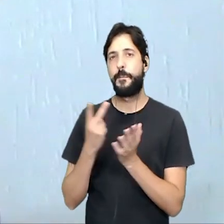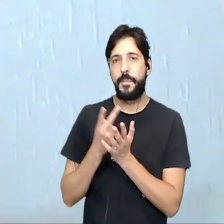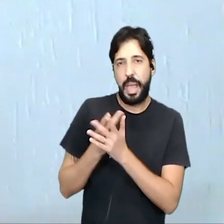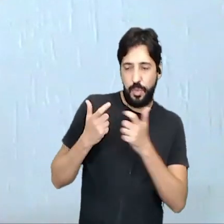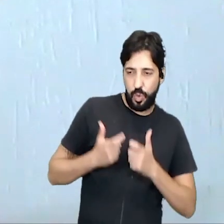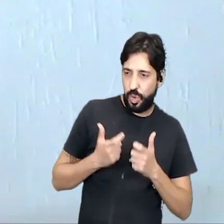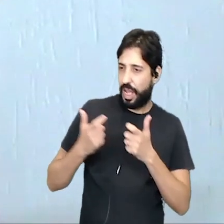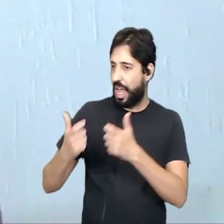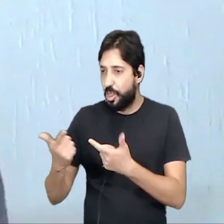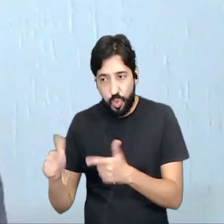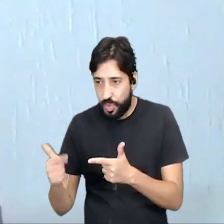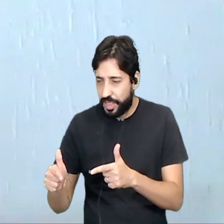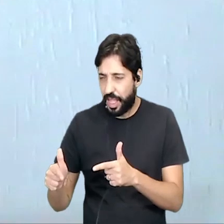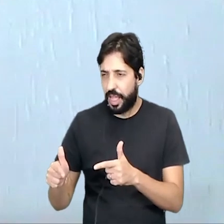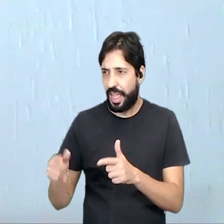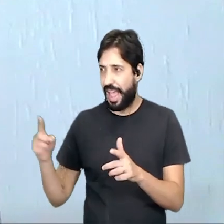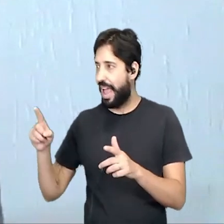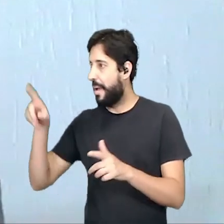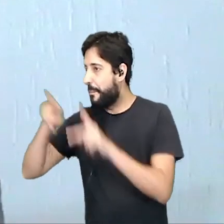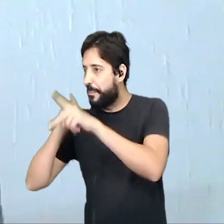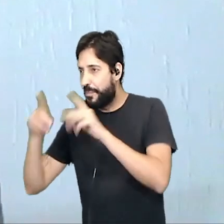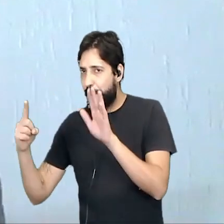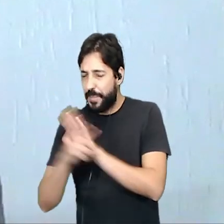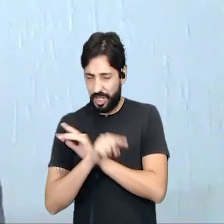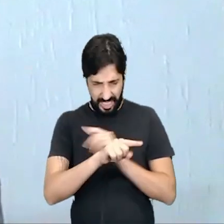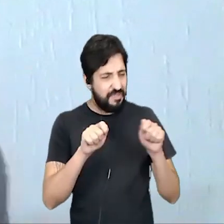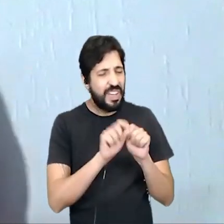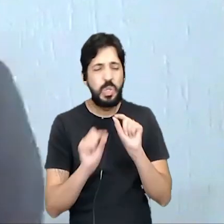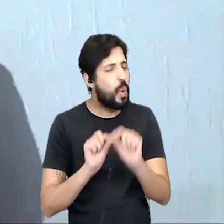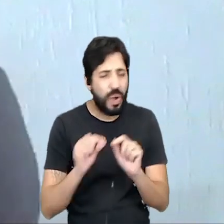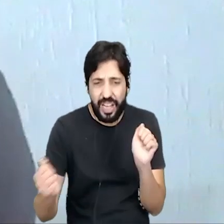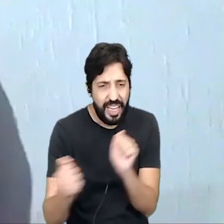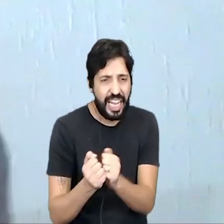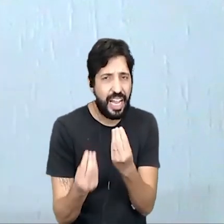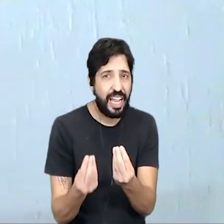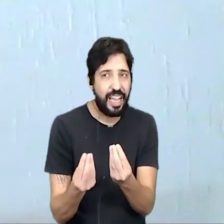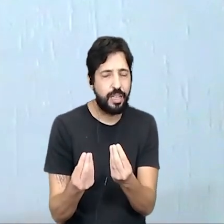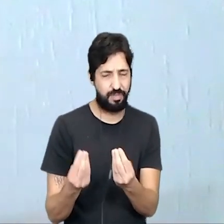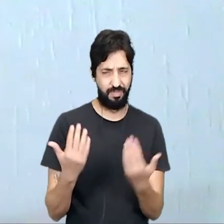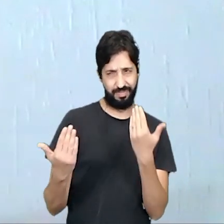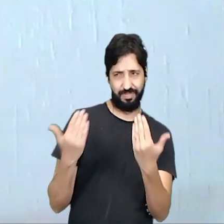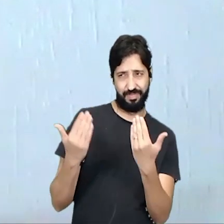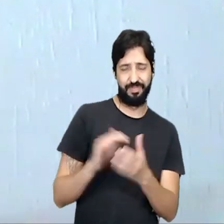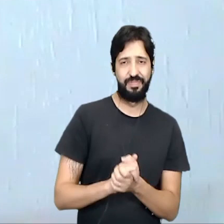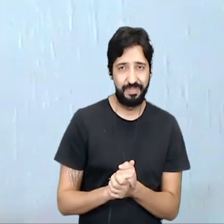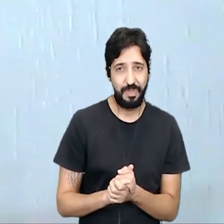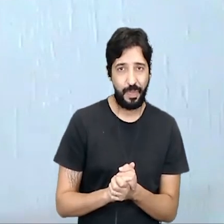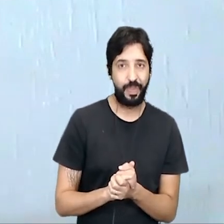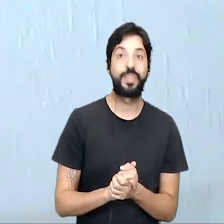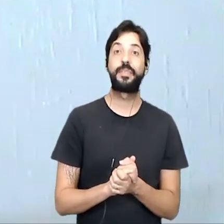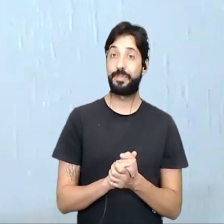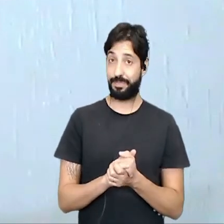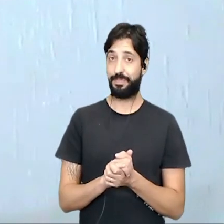seu mesmo, digamos, lugar, eles vão perguntar: o que vocês estão fazendo aí? É muito